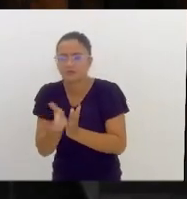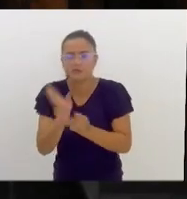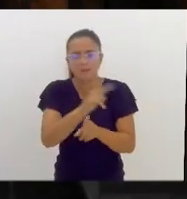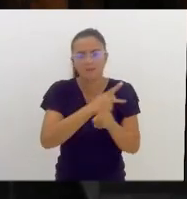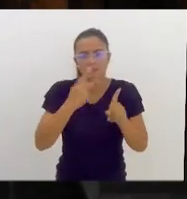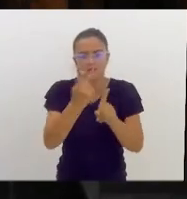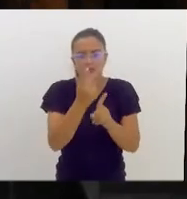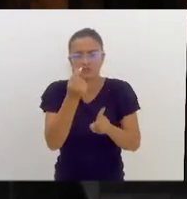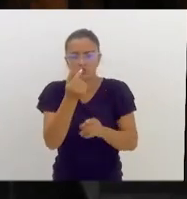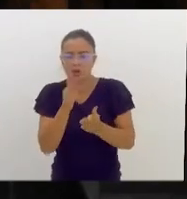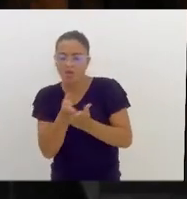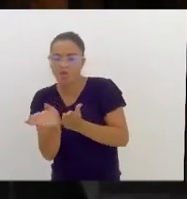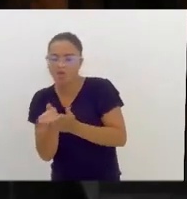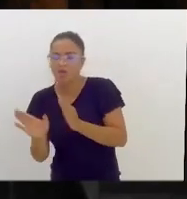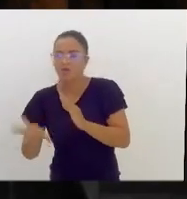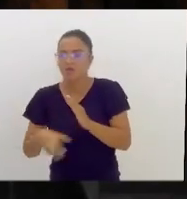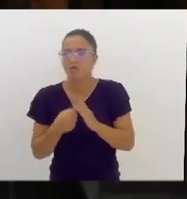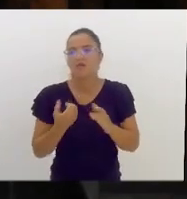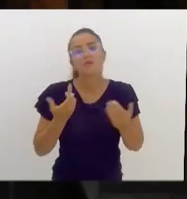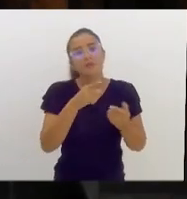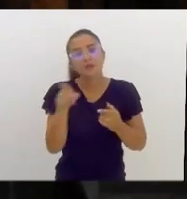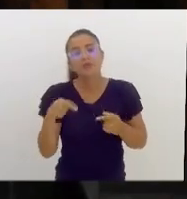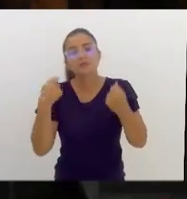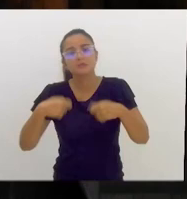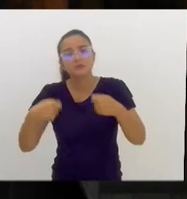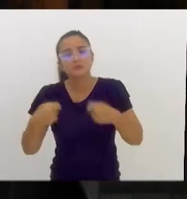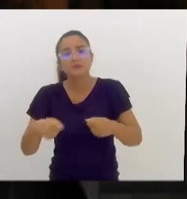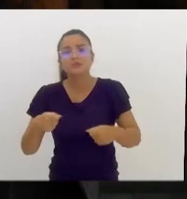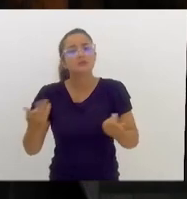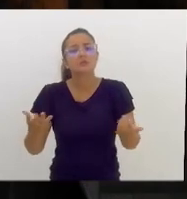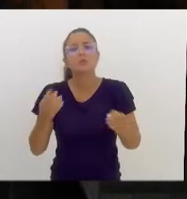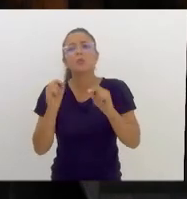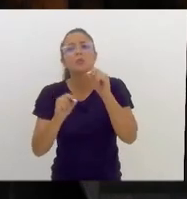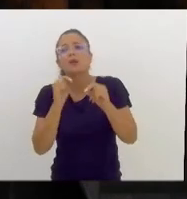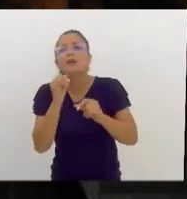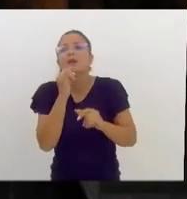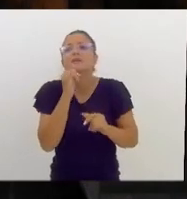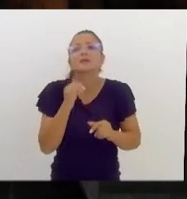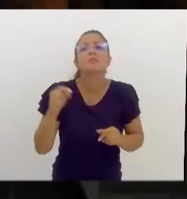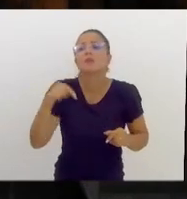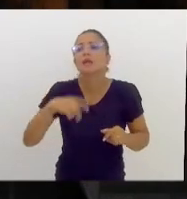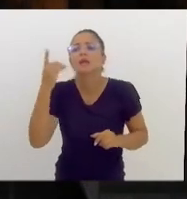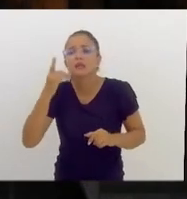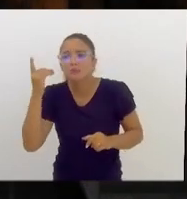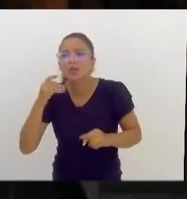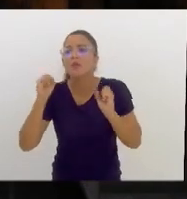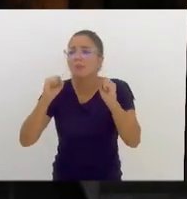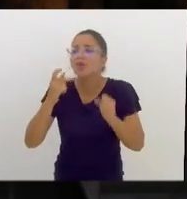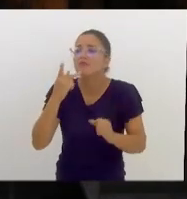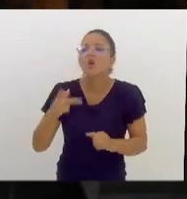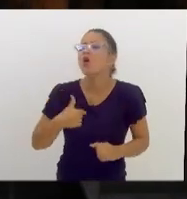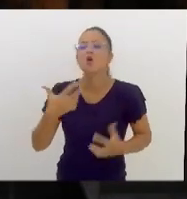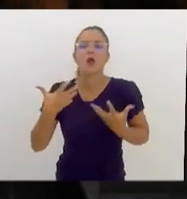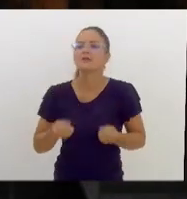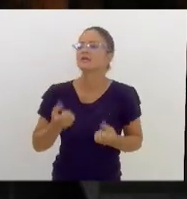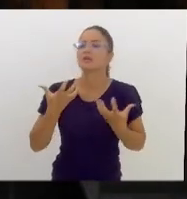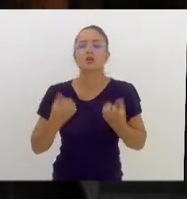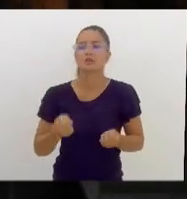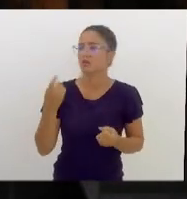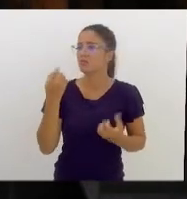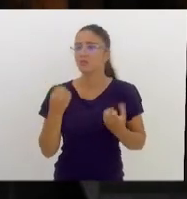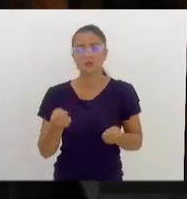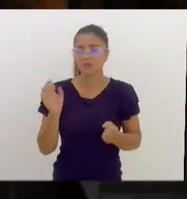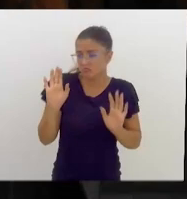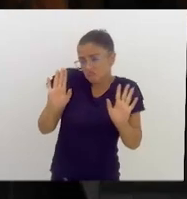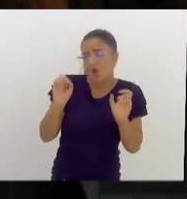Previdência, que os deputados derrotem o relatório no plenário, eu vou ficar chateado, mas faz parte do